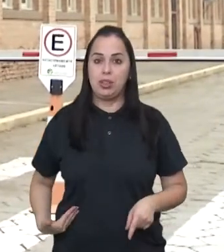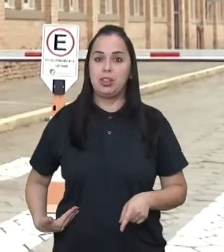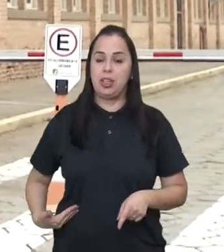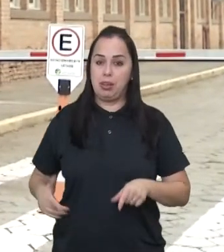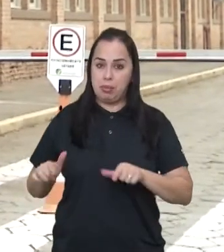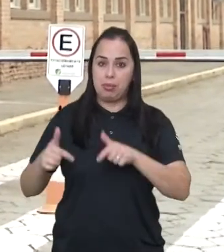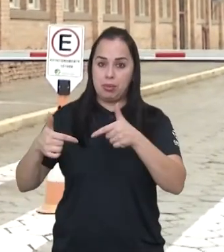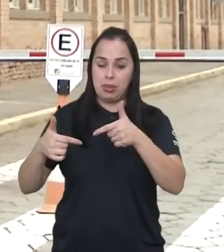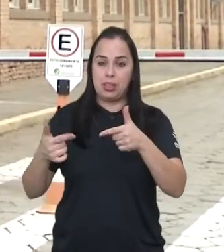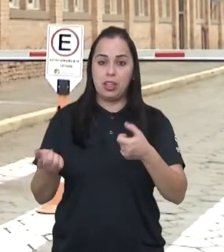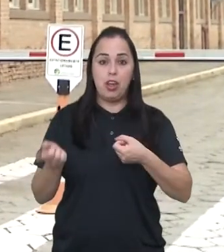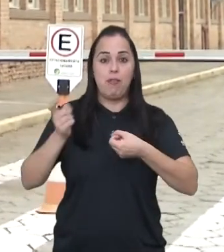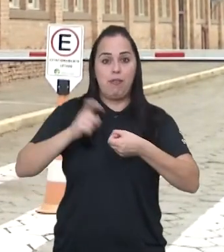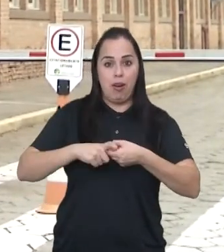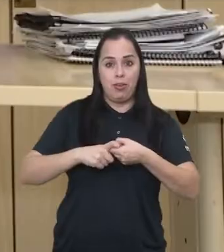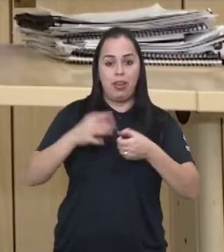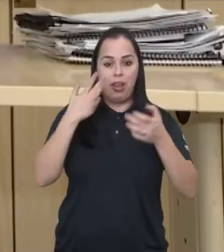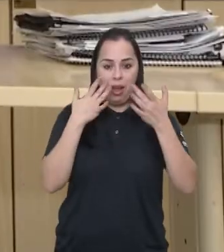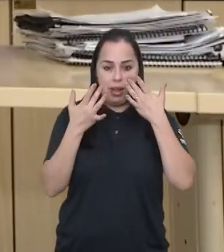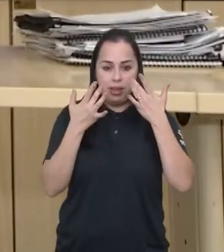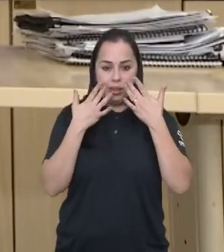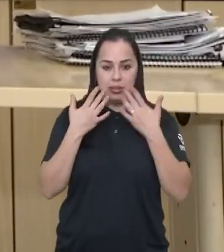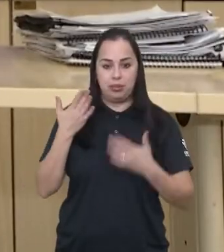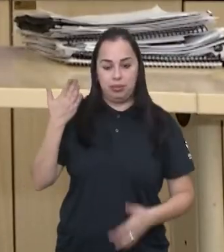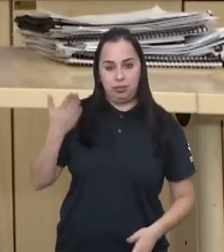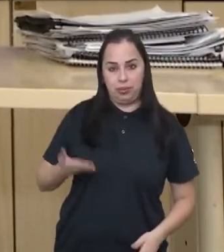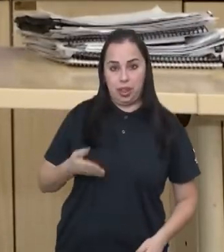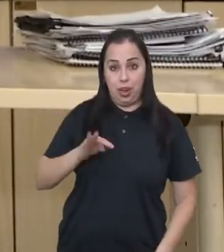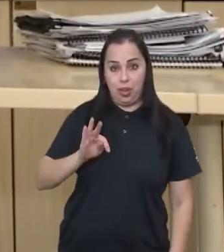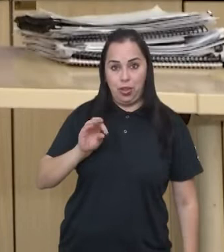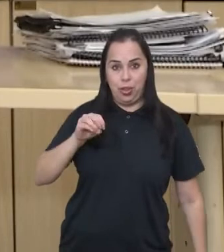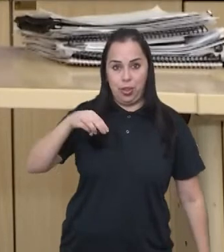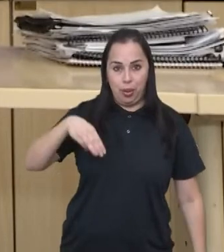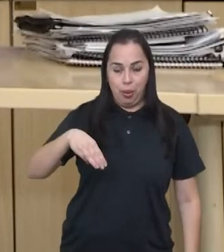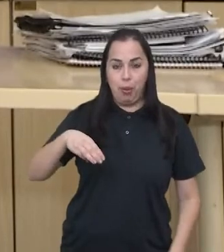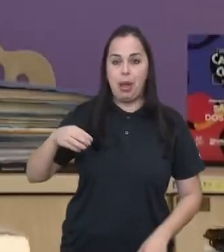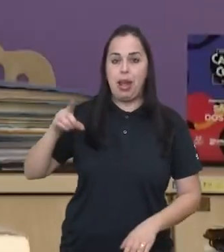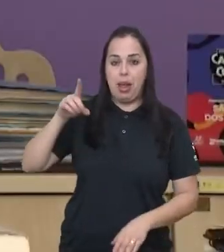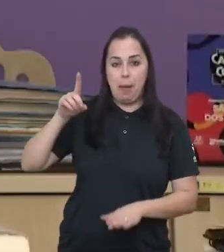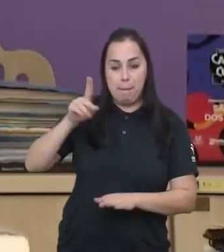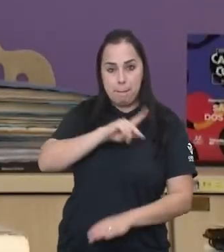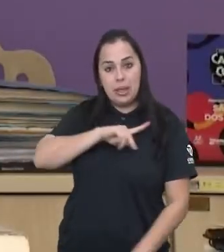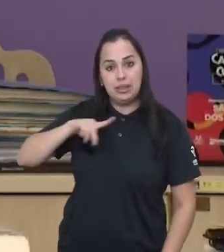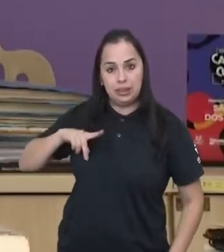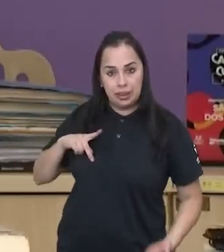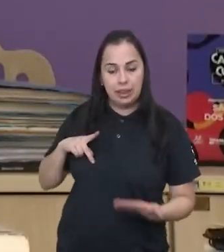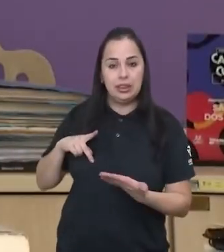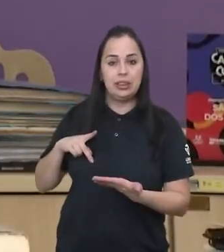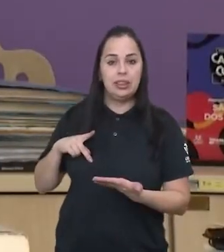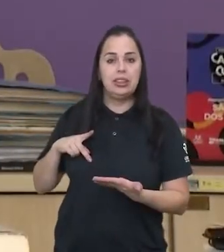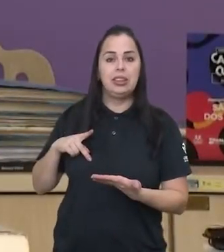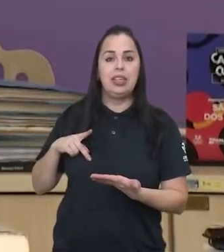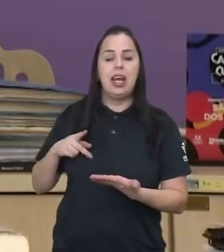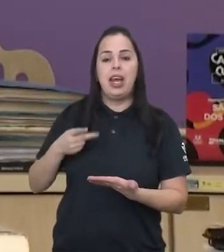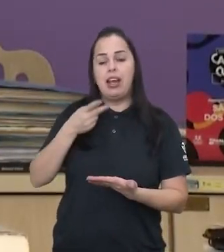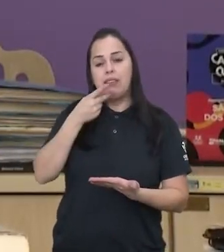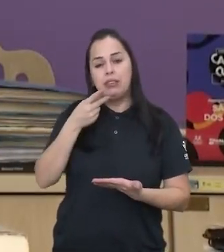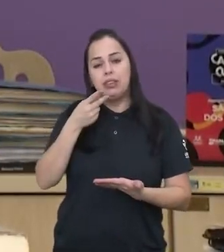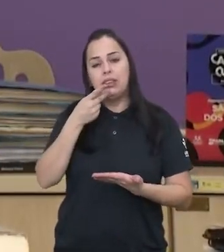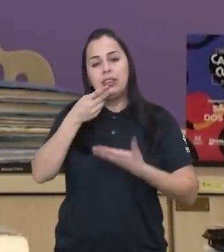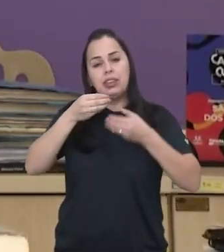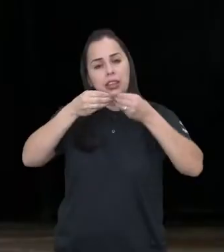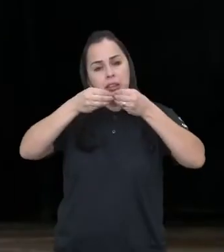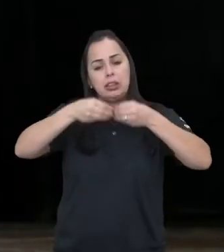a retomada dos eventos culturais. O Tom Freitas, presidente da instituição, não nega que o setor foi bastante impactado